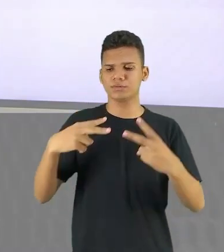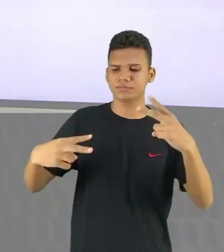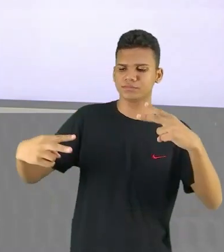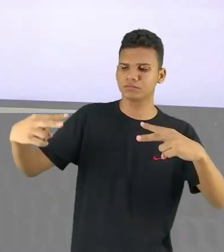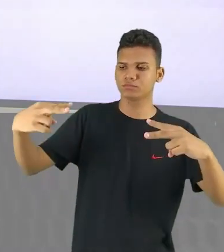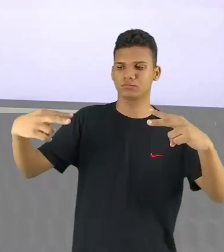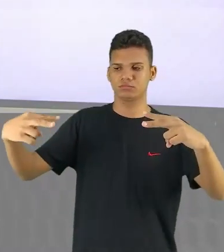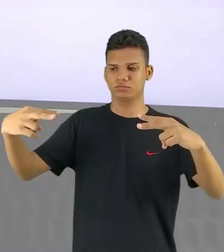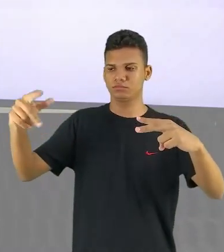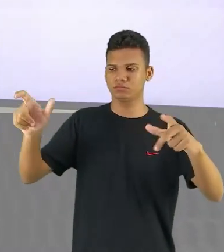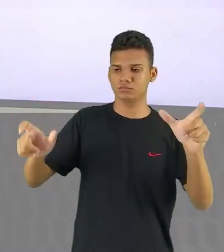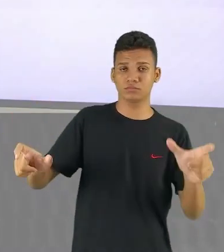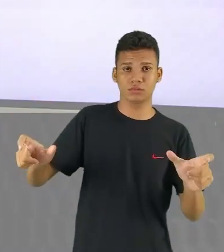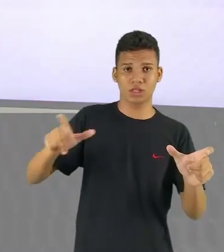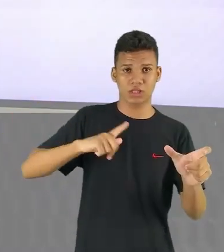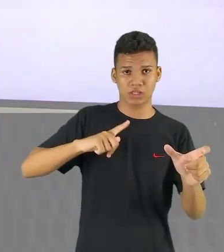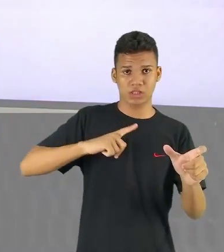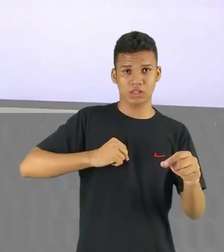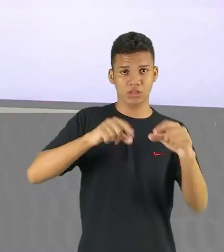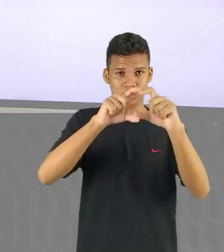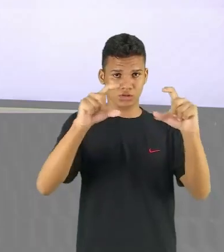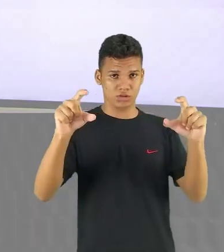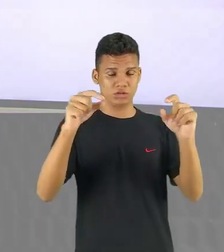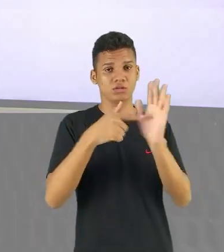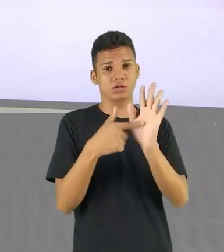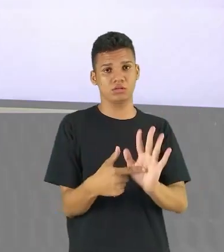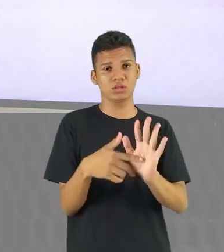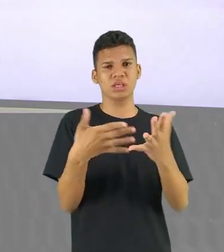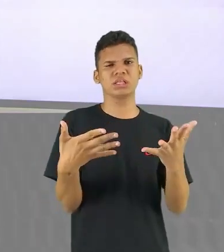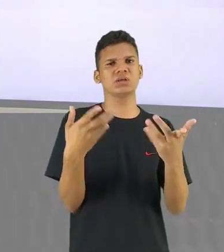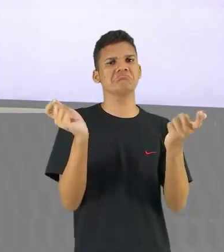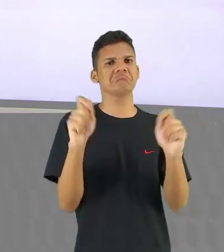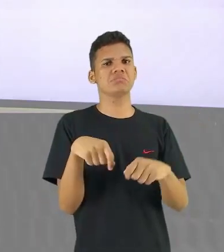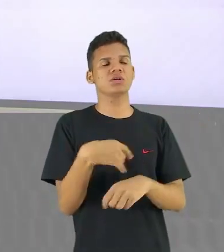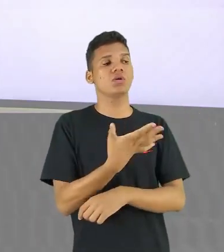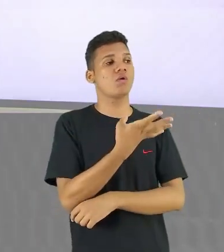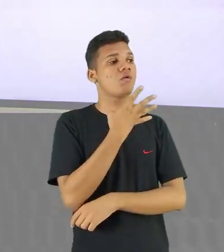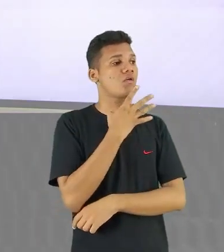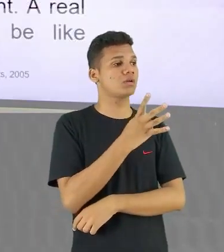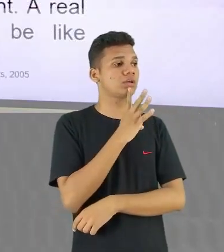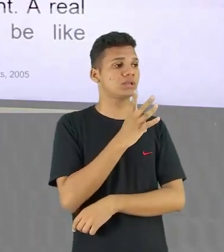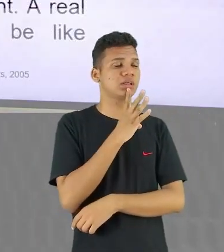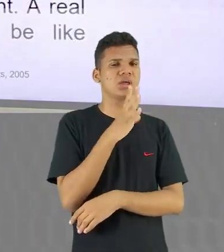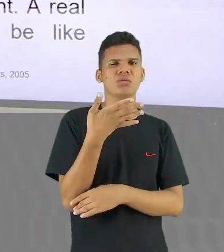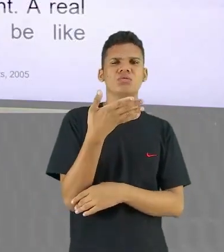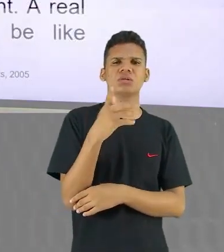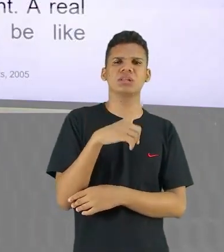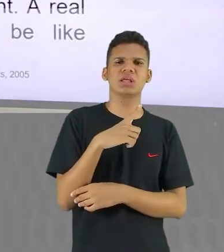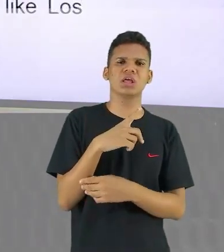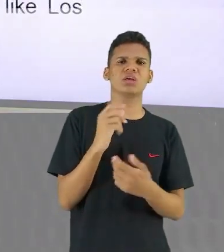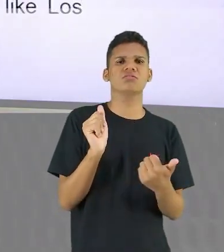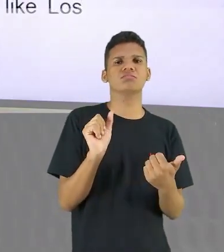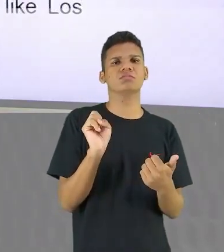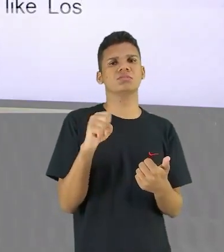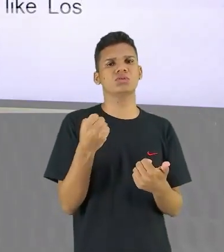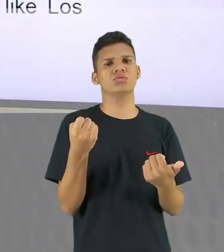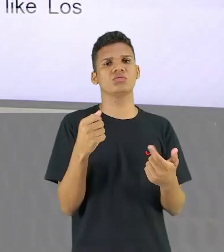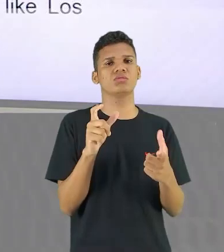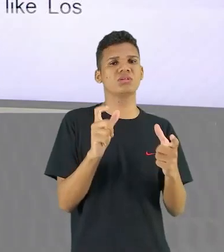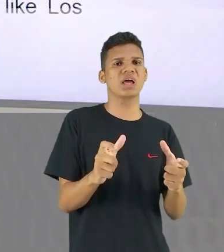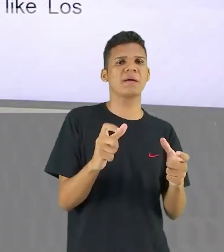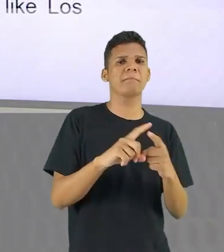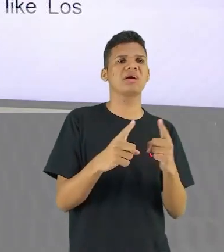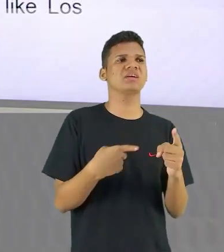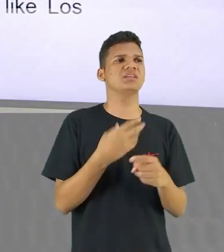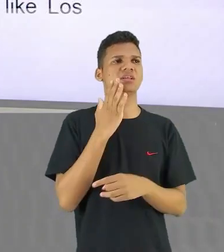personagens, com base nesse trecho que é apresentado, permite reconhecer que a avaliação do lugar, quer dizer, como